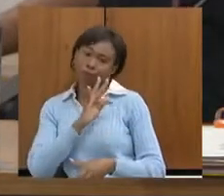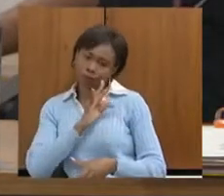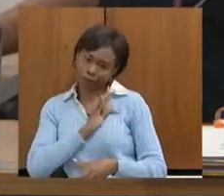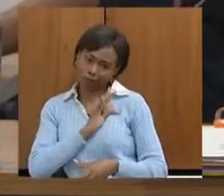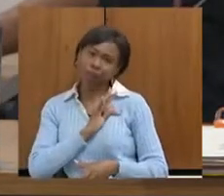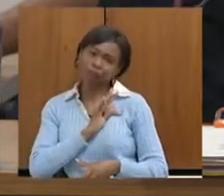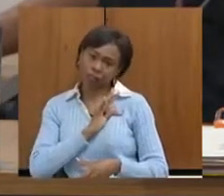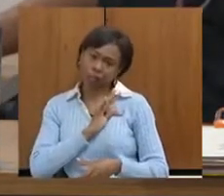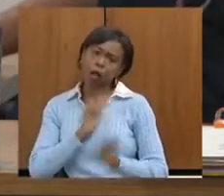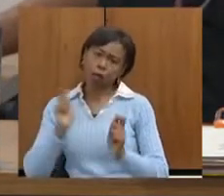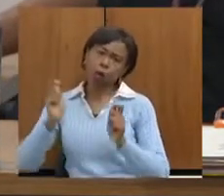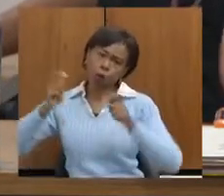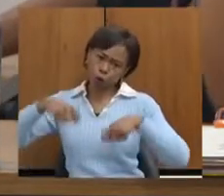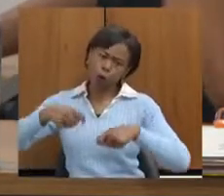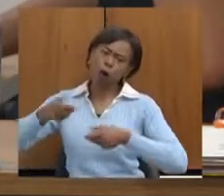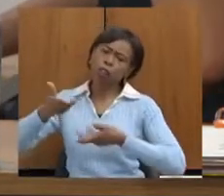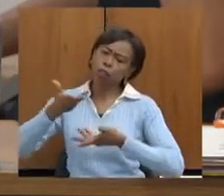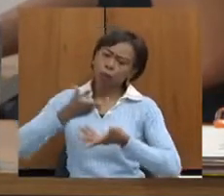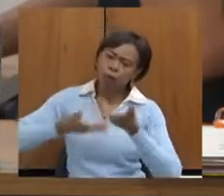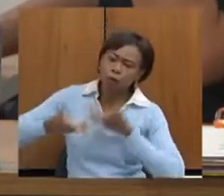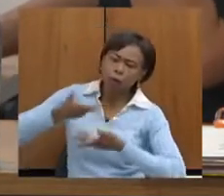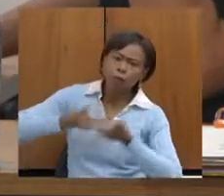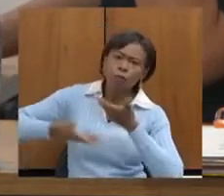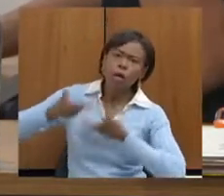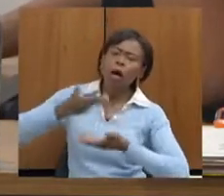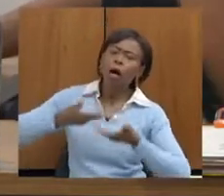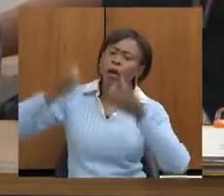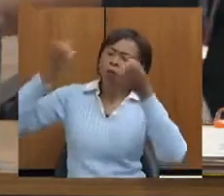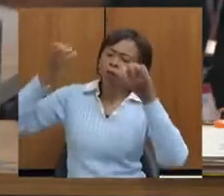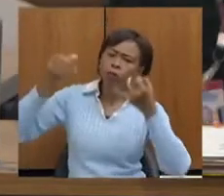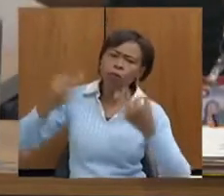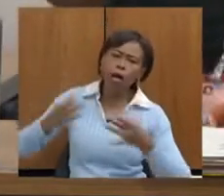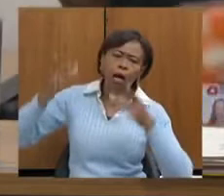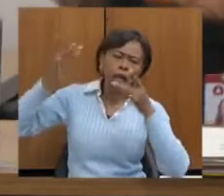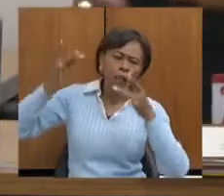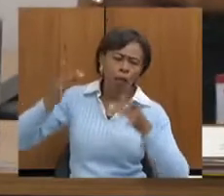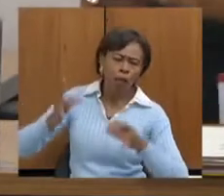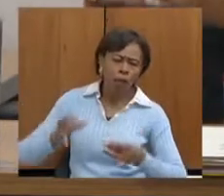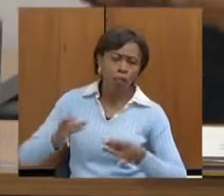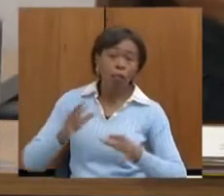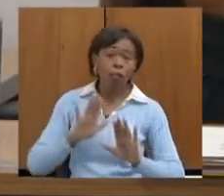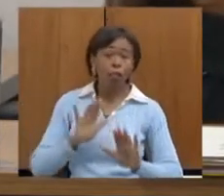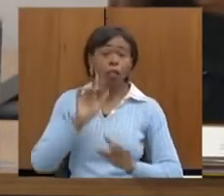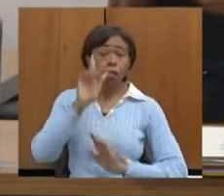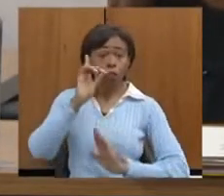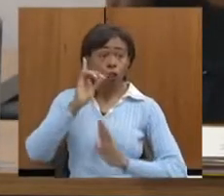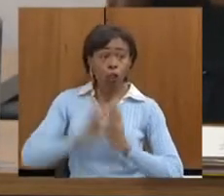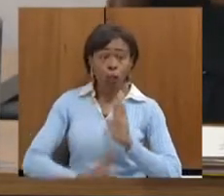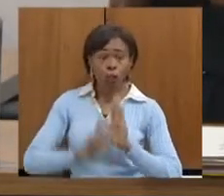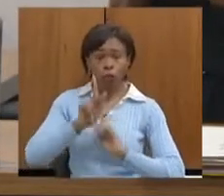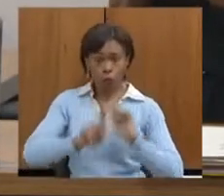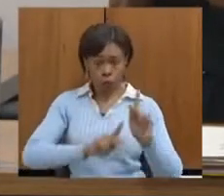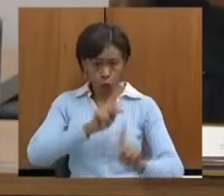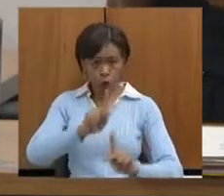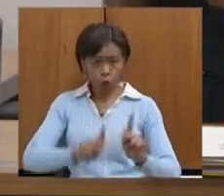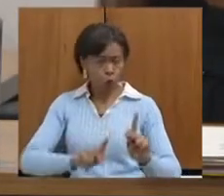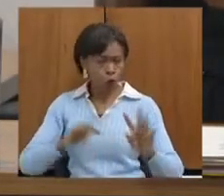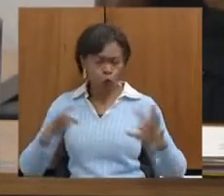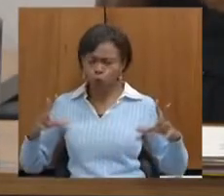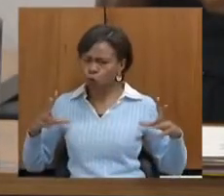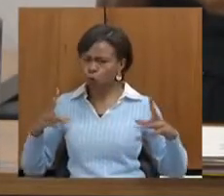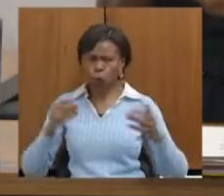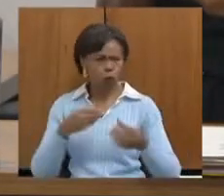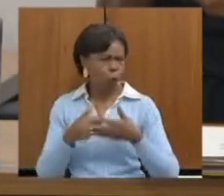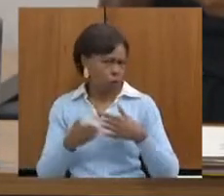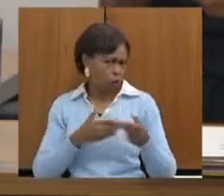essa esse bom entendimento e o primeiro direito de todas as pessoas né atingidas e atingidos mas de